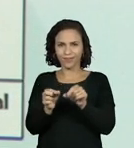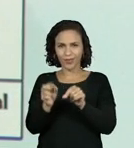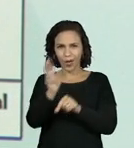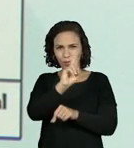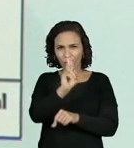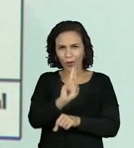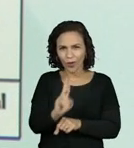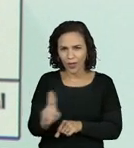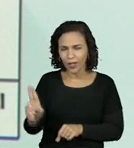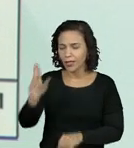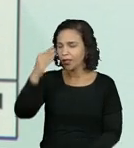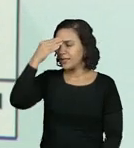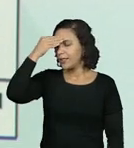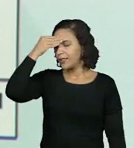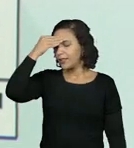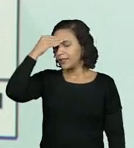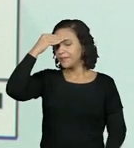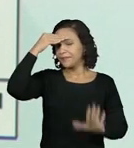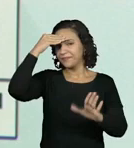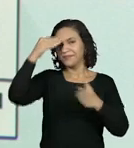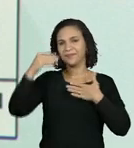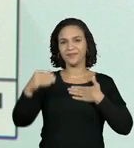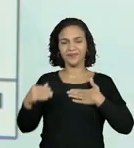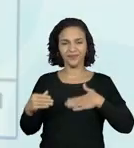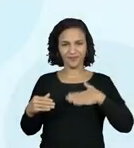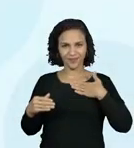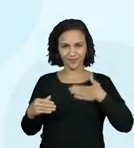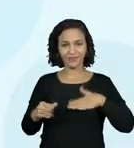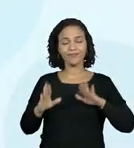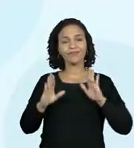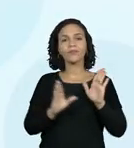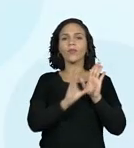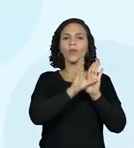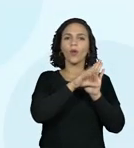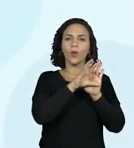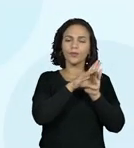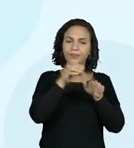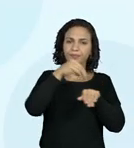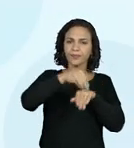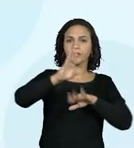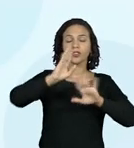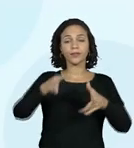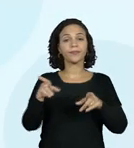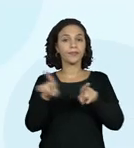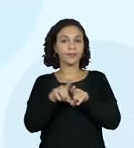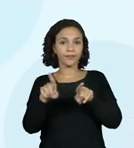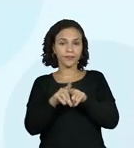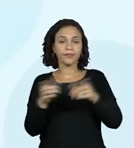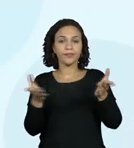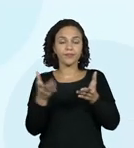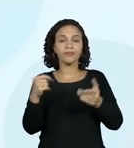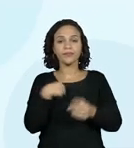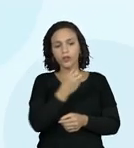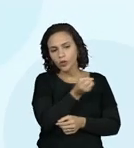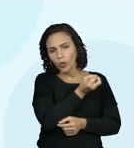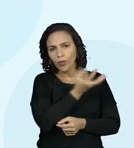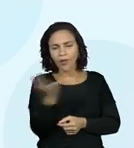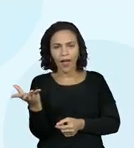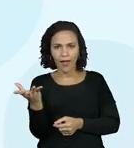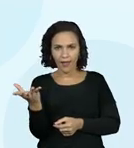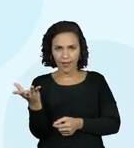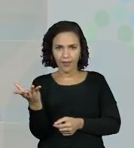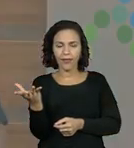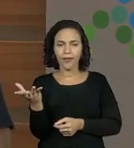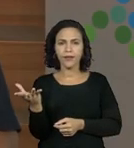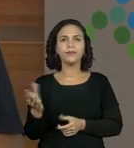falei? Mas vamos lá. Além da definição, turma, a gente vai contar essas faces, tá?